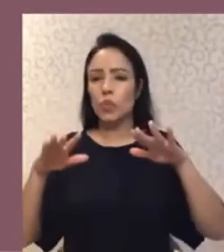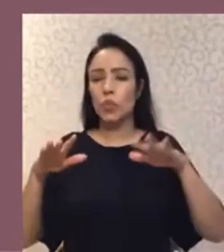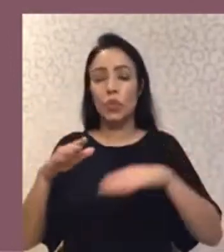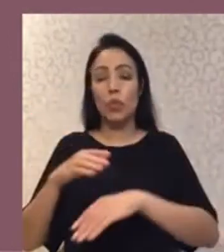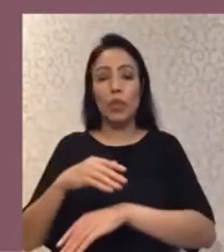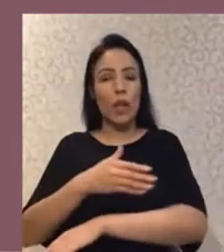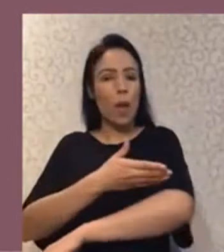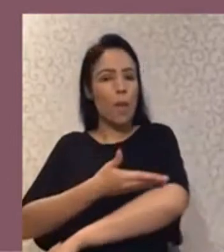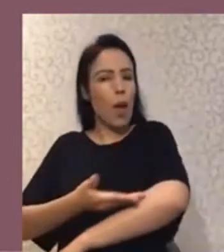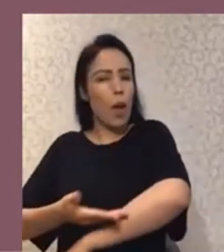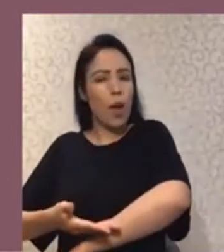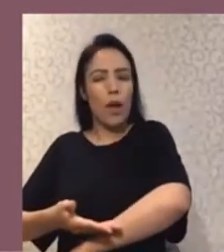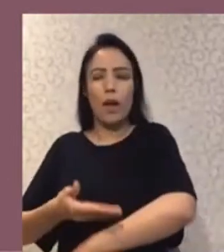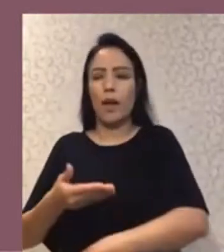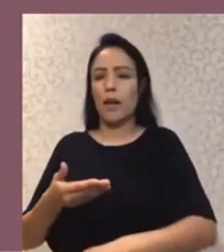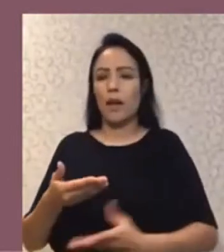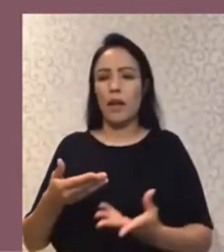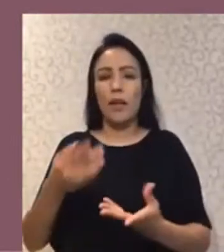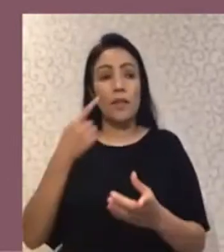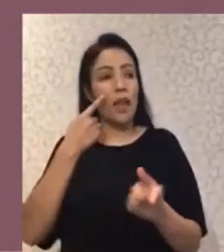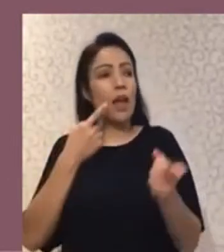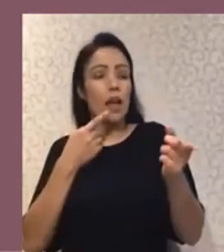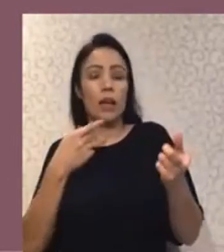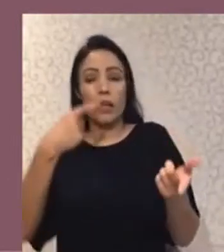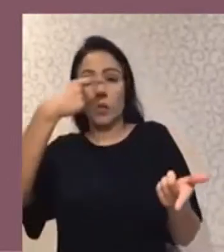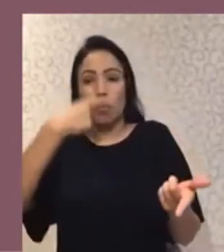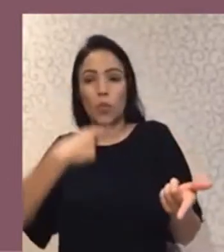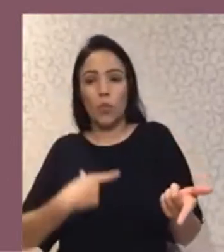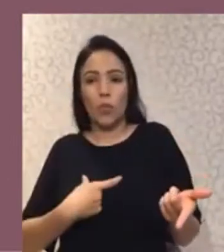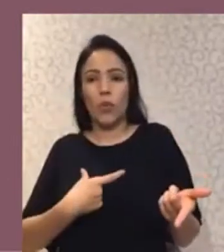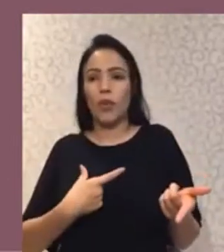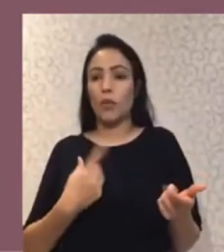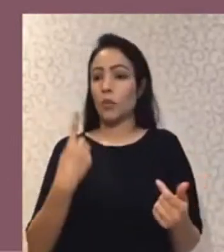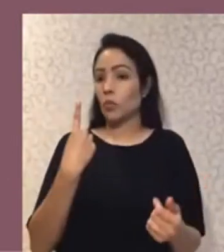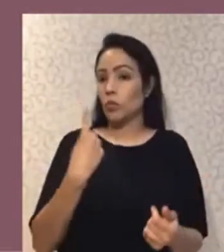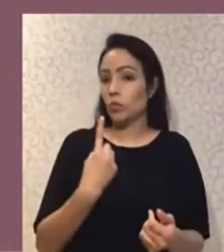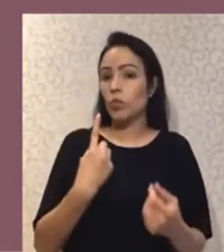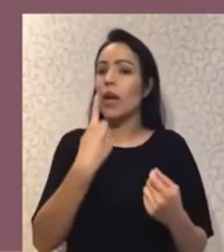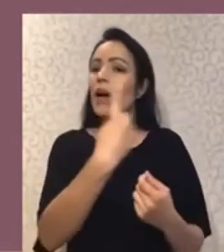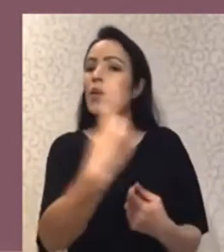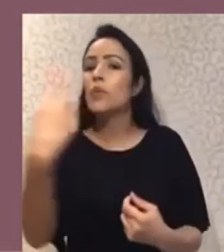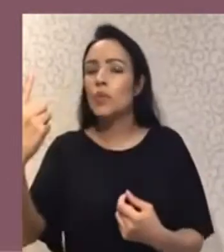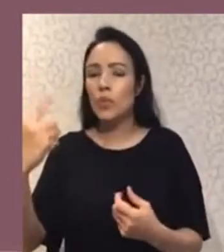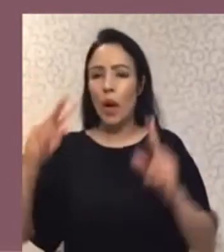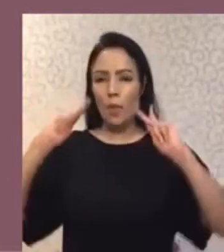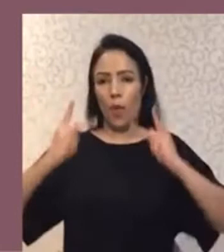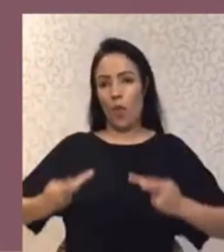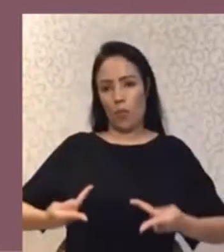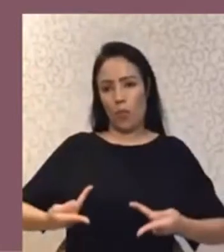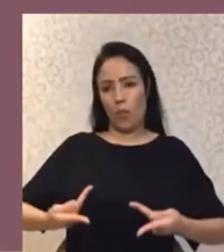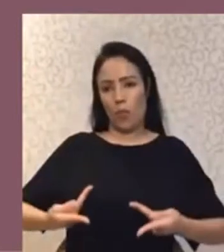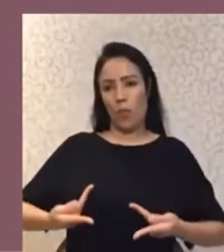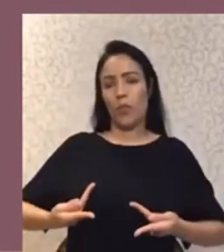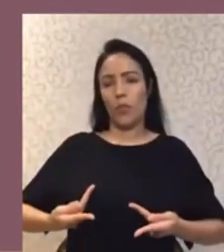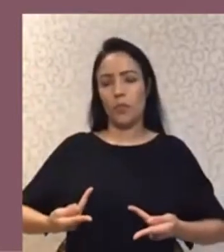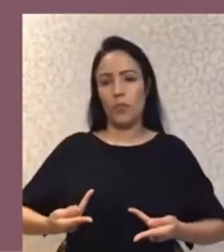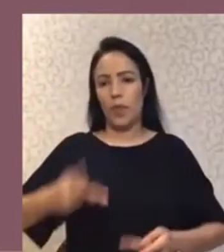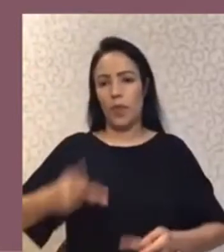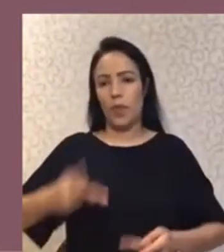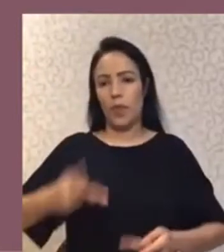como indivíduo. Eles contam cada um como um só, né? Então, não faz o